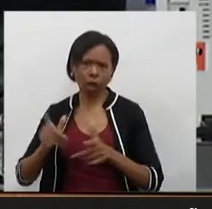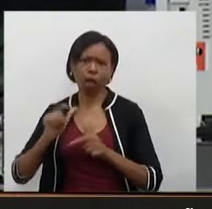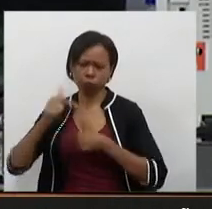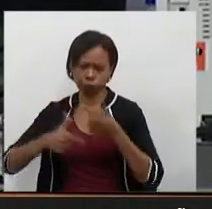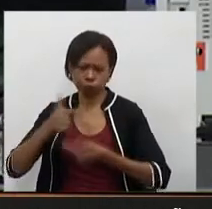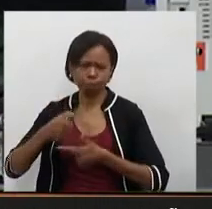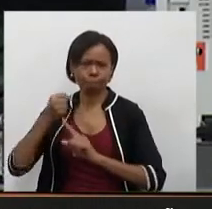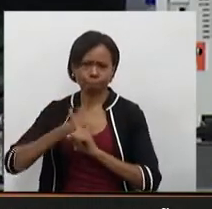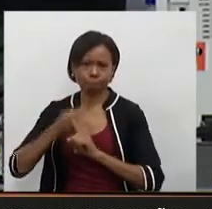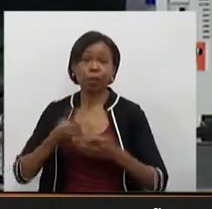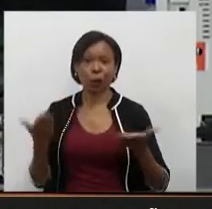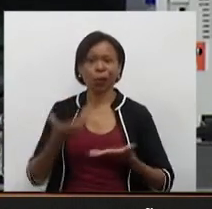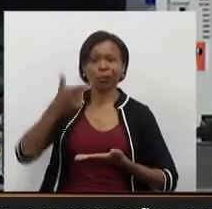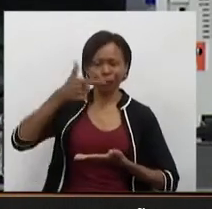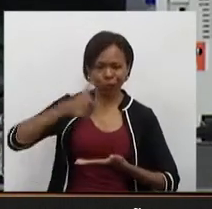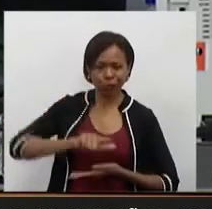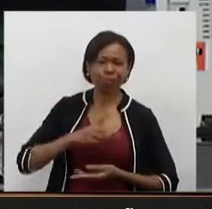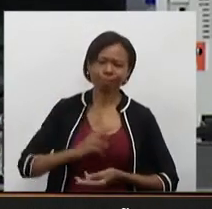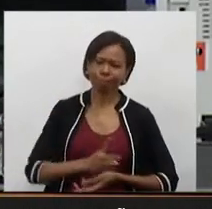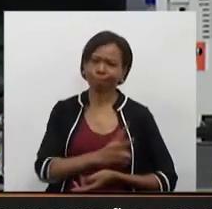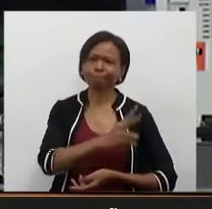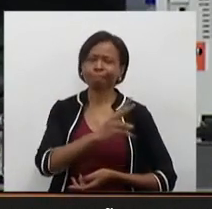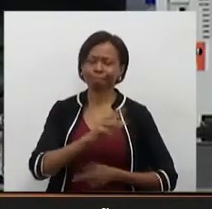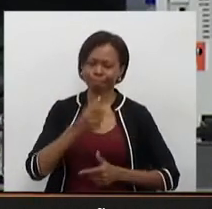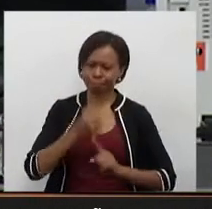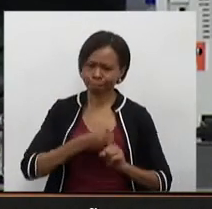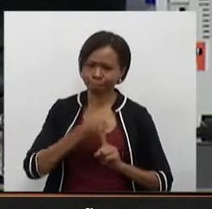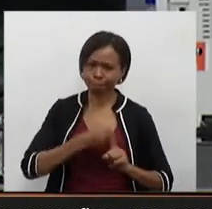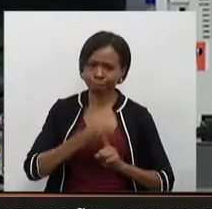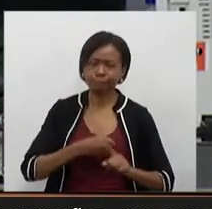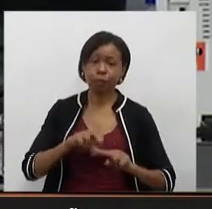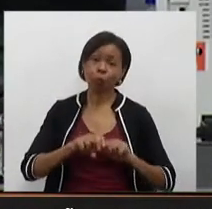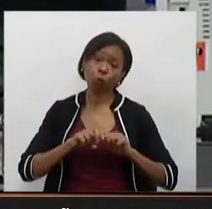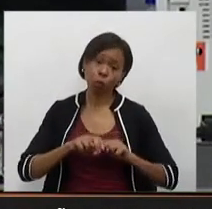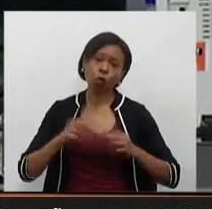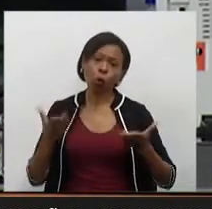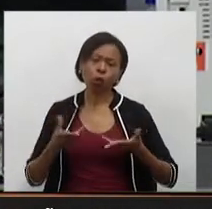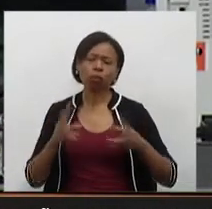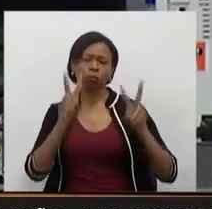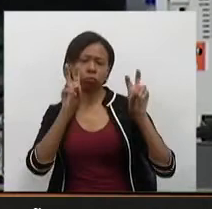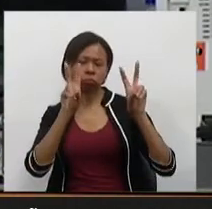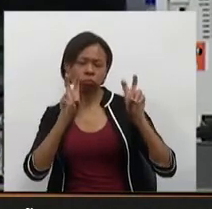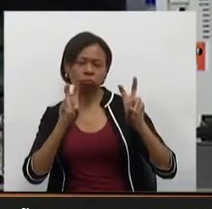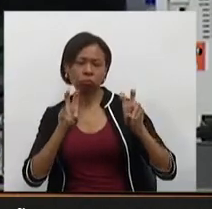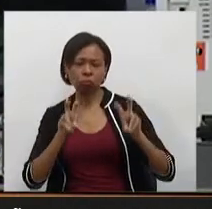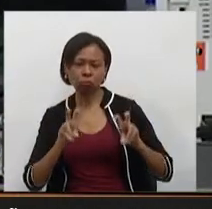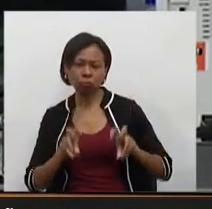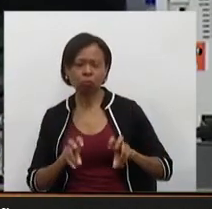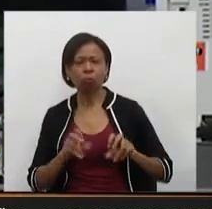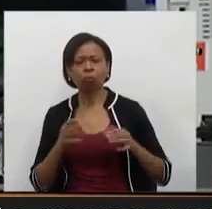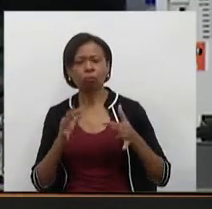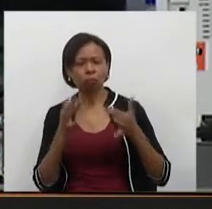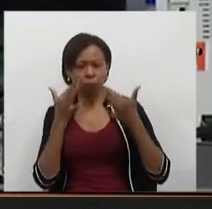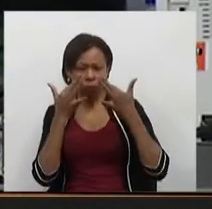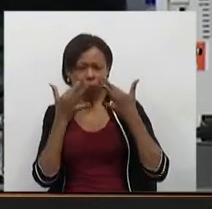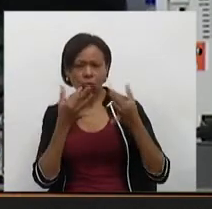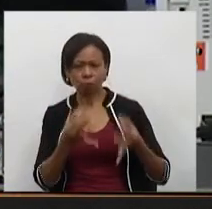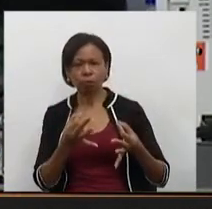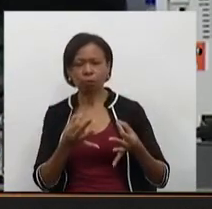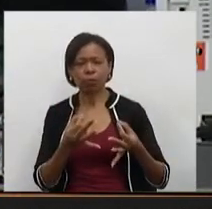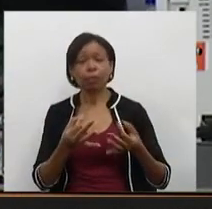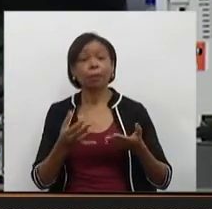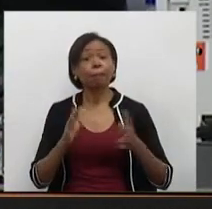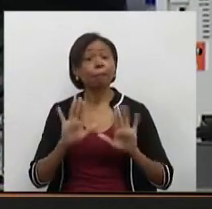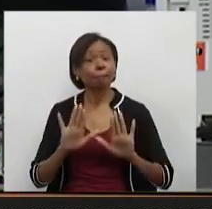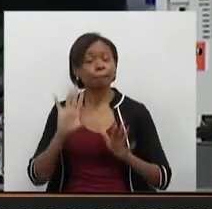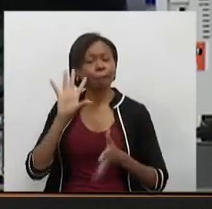ouvimos atentamente a todos e nos trouxe vários e vários subsídios. Mas, para encerrar, eu tenho uma notícia